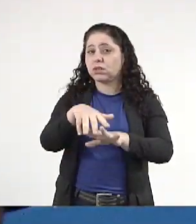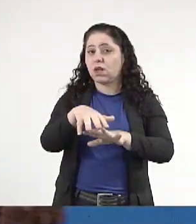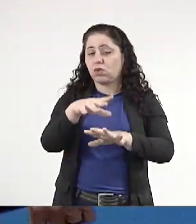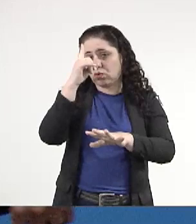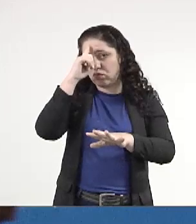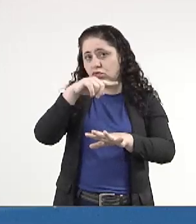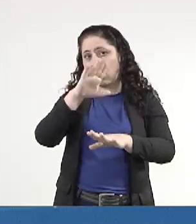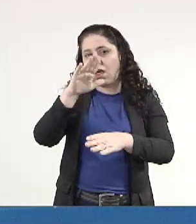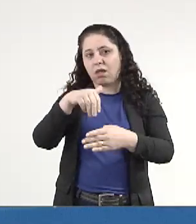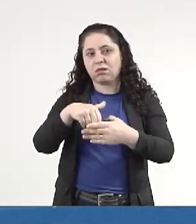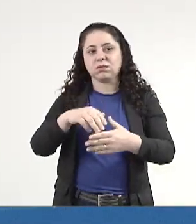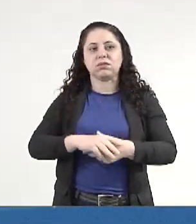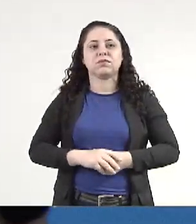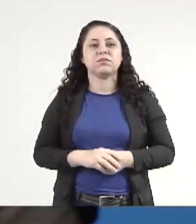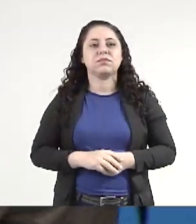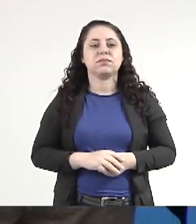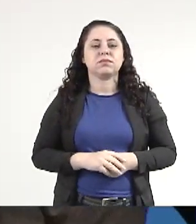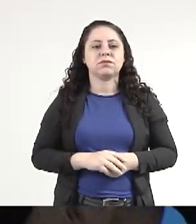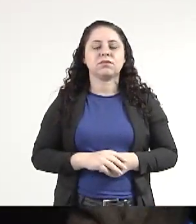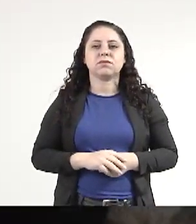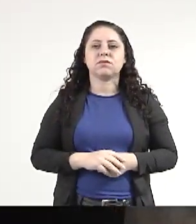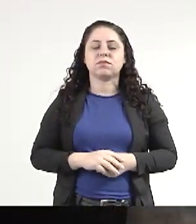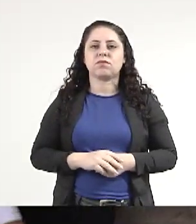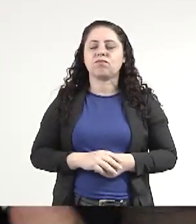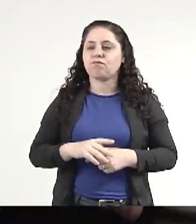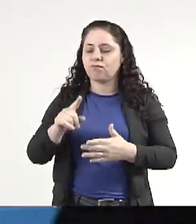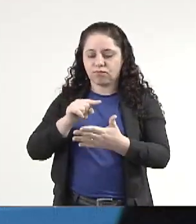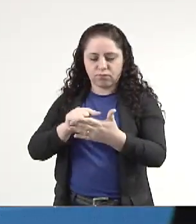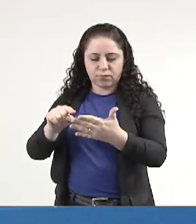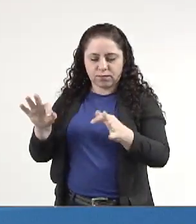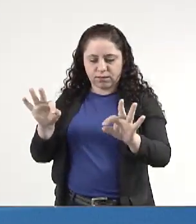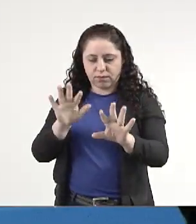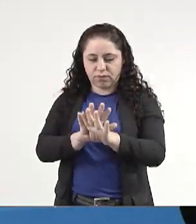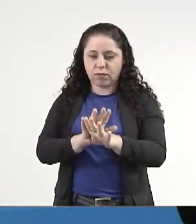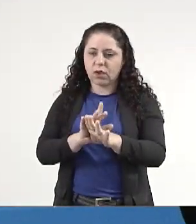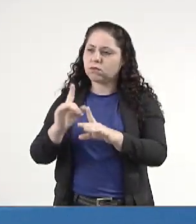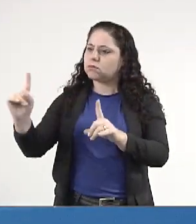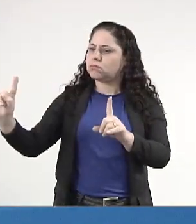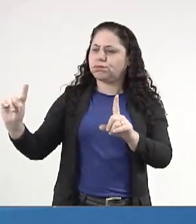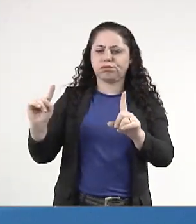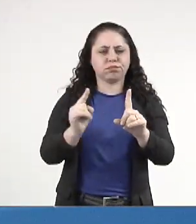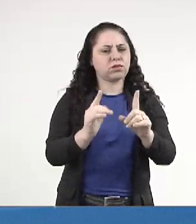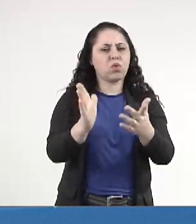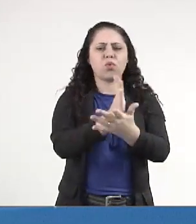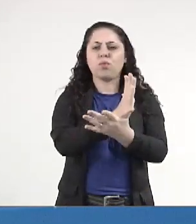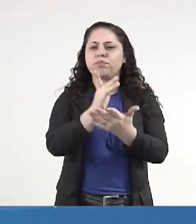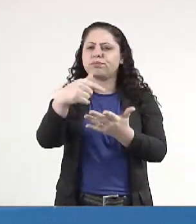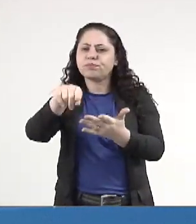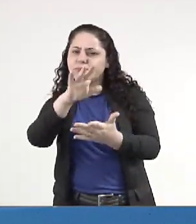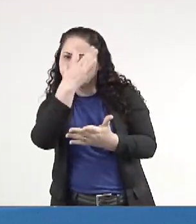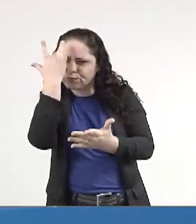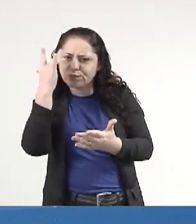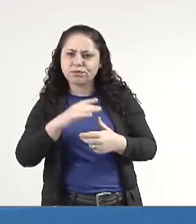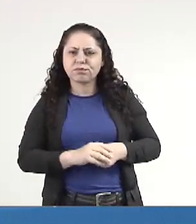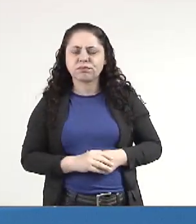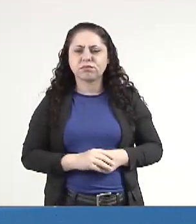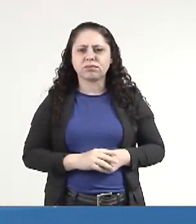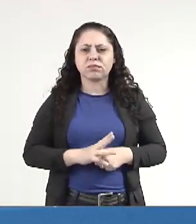dia da eleição, ao sair da votação, alguns